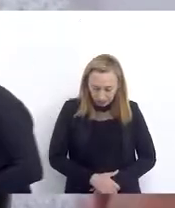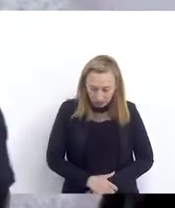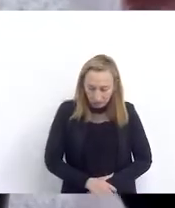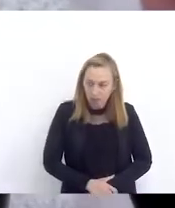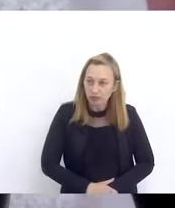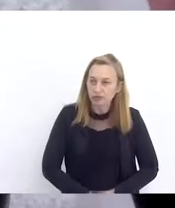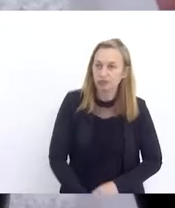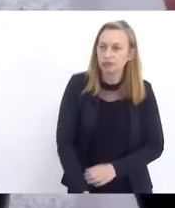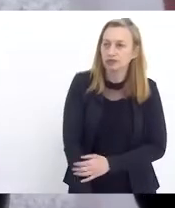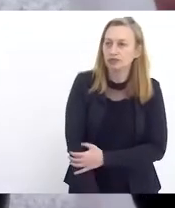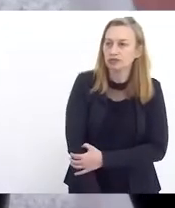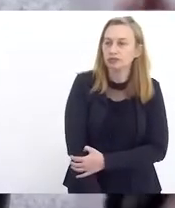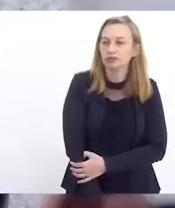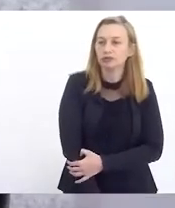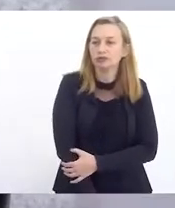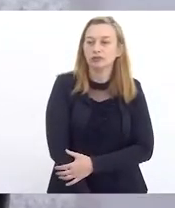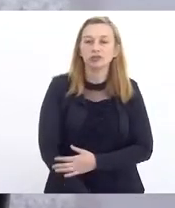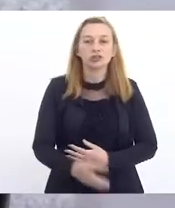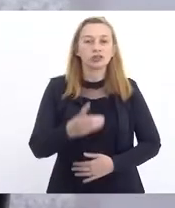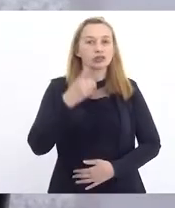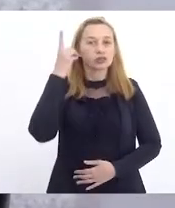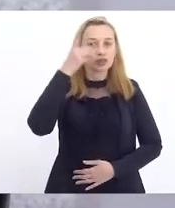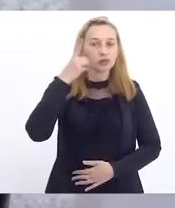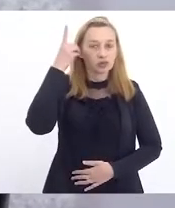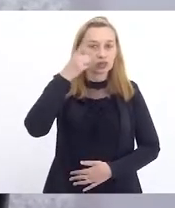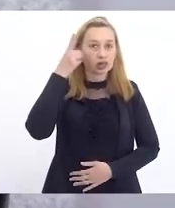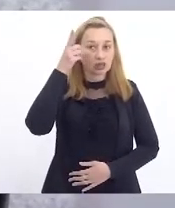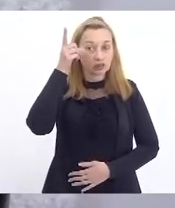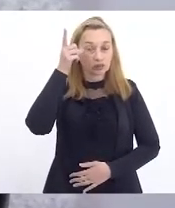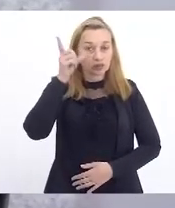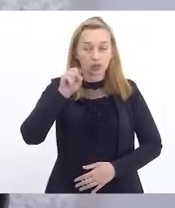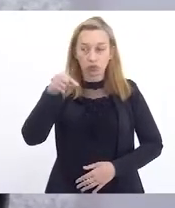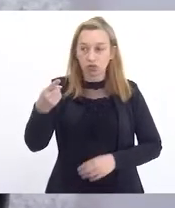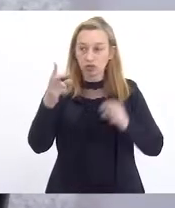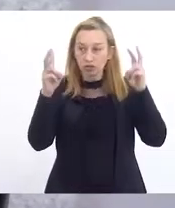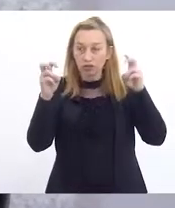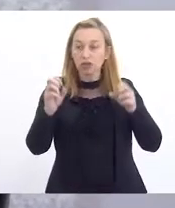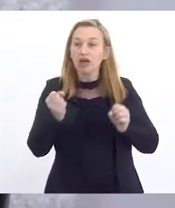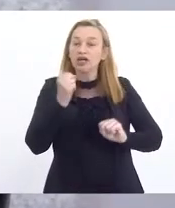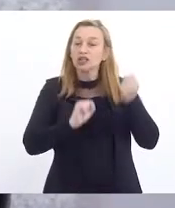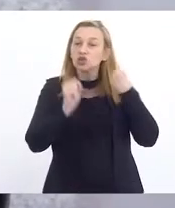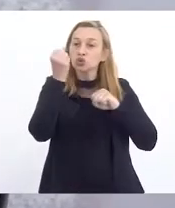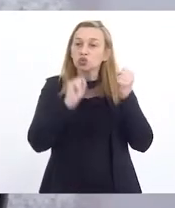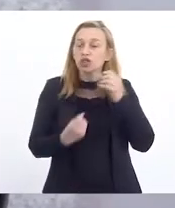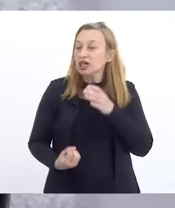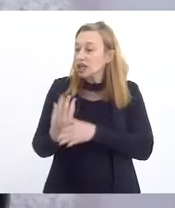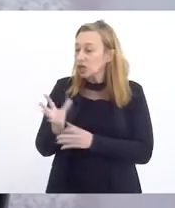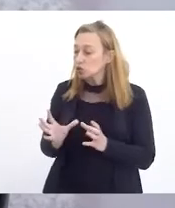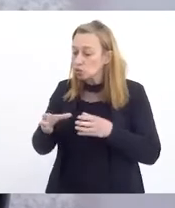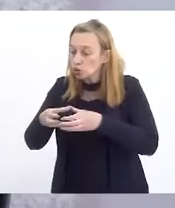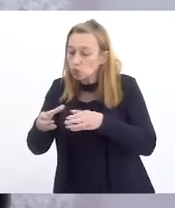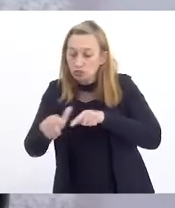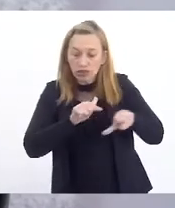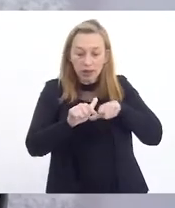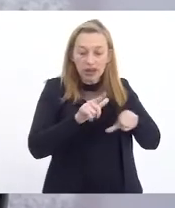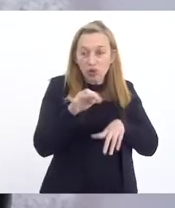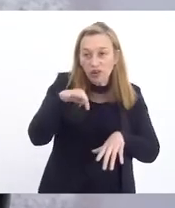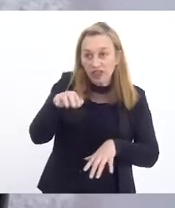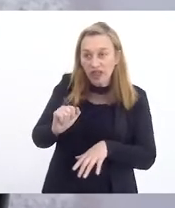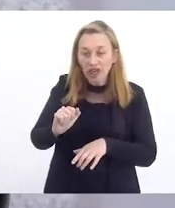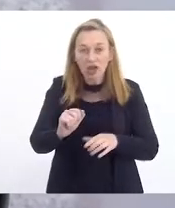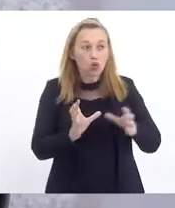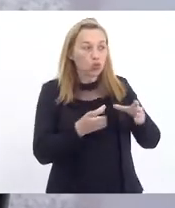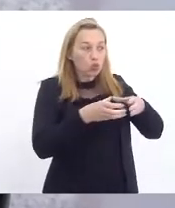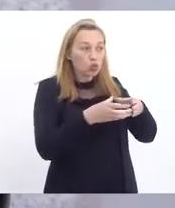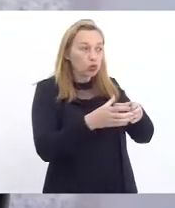outro ponto, doutora Lucinha, reuso. Eu acho que a partir do momento, né, as indústrias falam, estamos criando um grupo de trabalho com o INEA, um grupo de trabalho com a